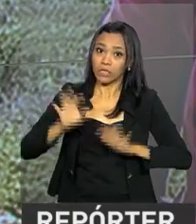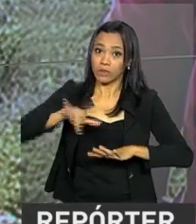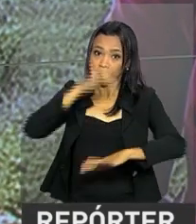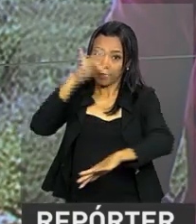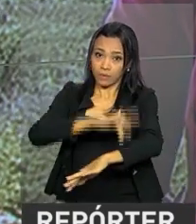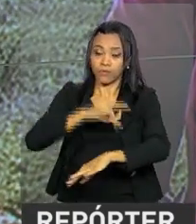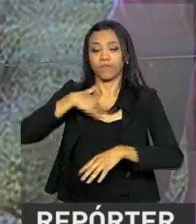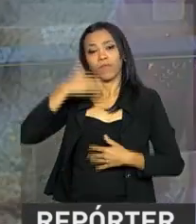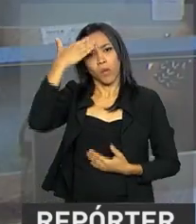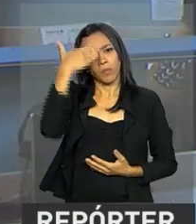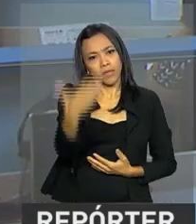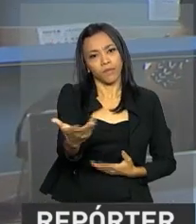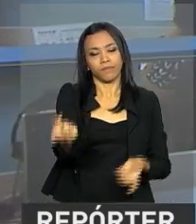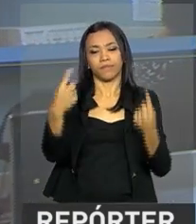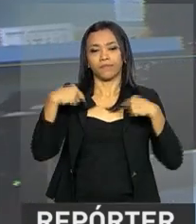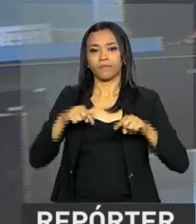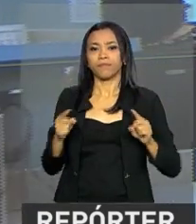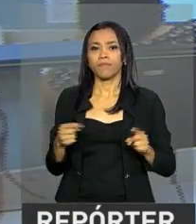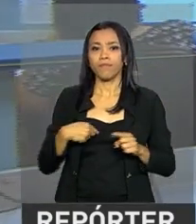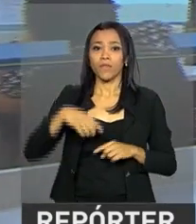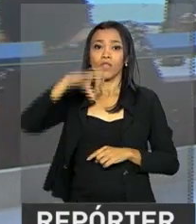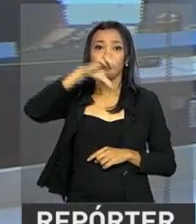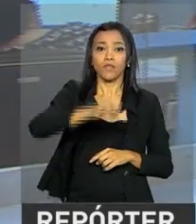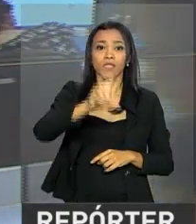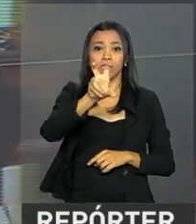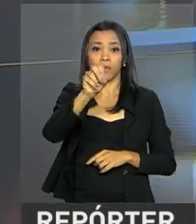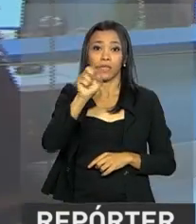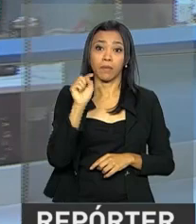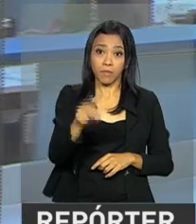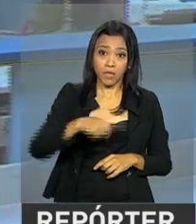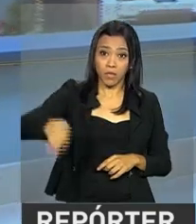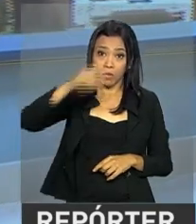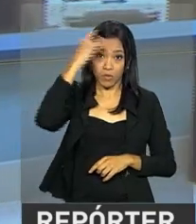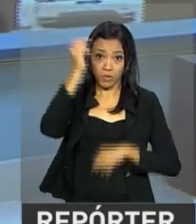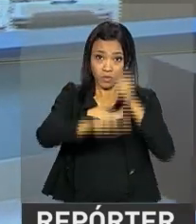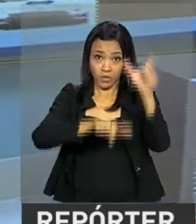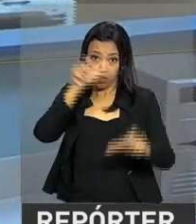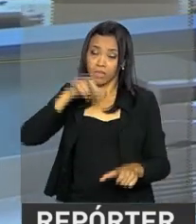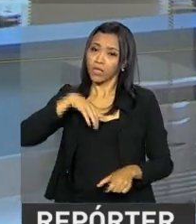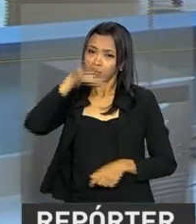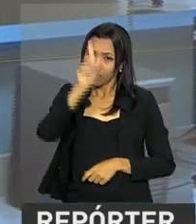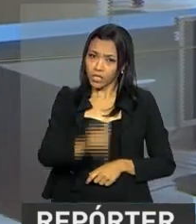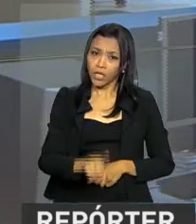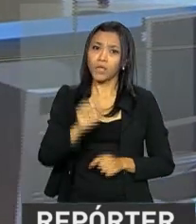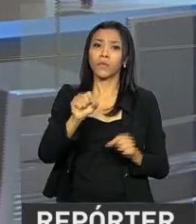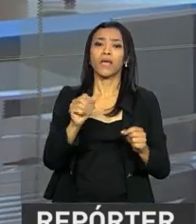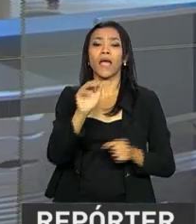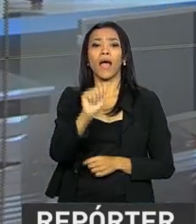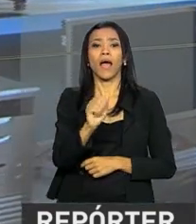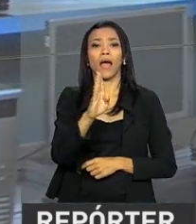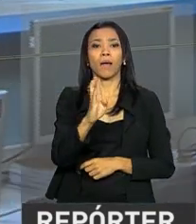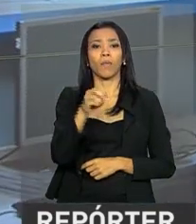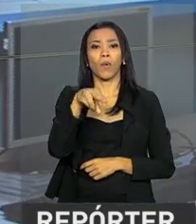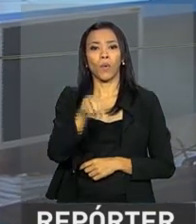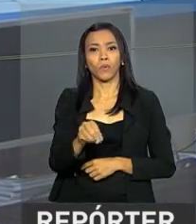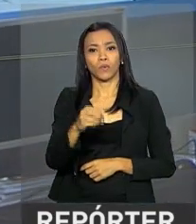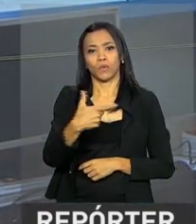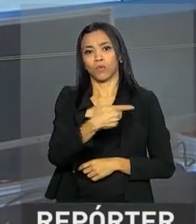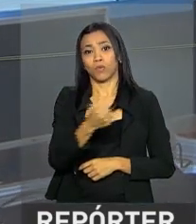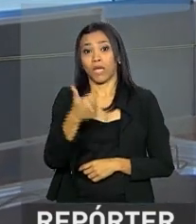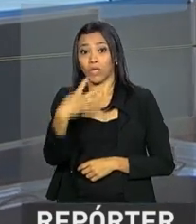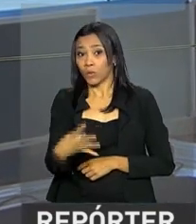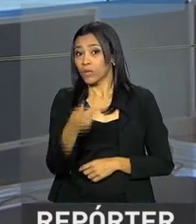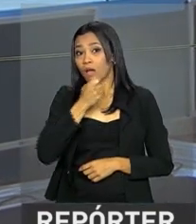informações. 950 mil trabalhadores que têm direito ao abono salarial ano base 2014 ainda